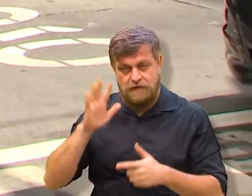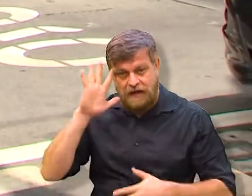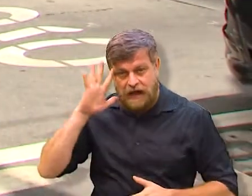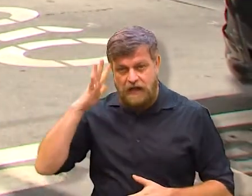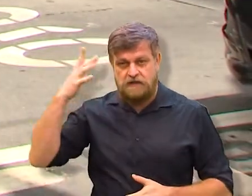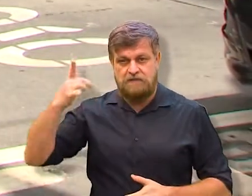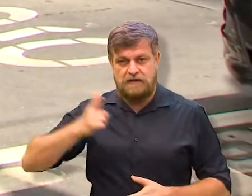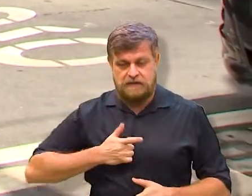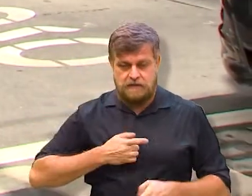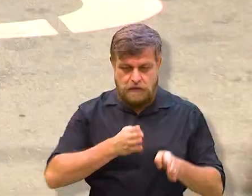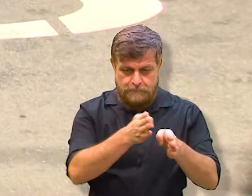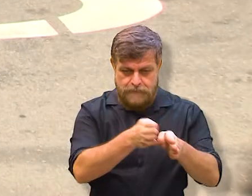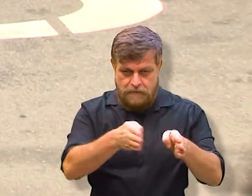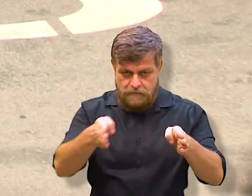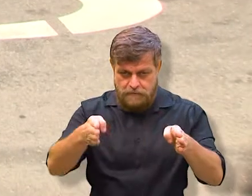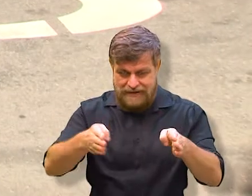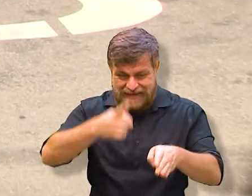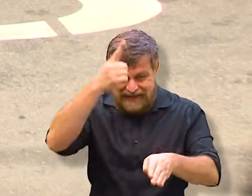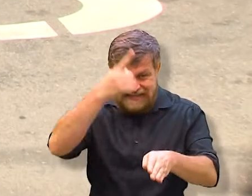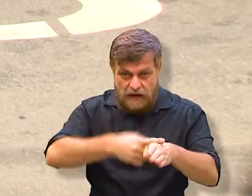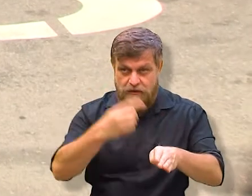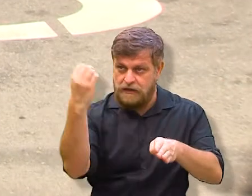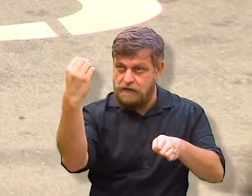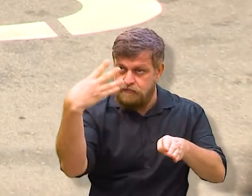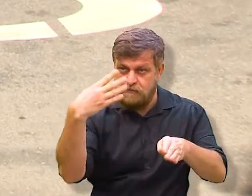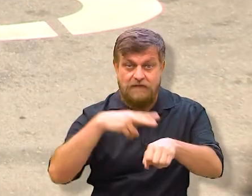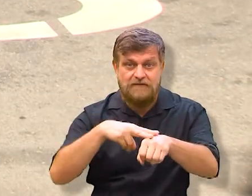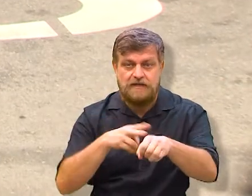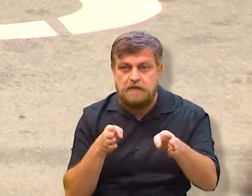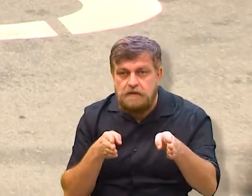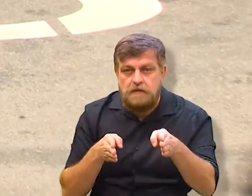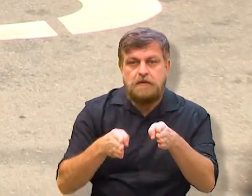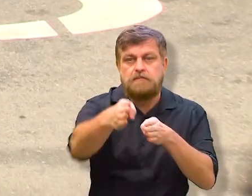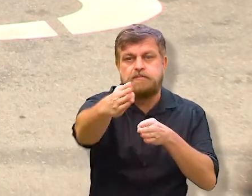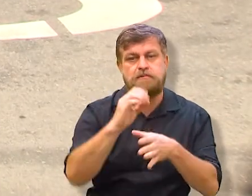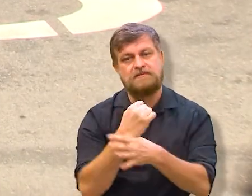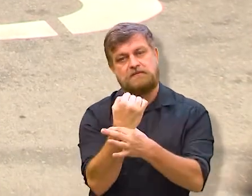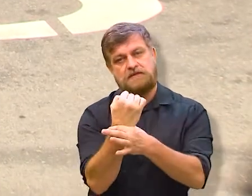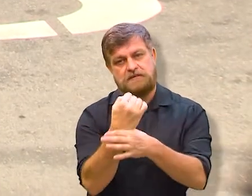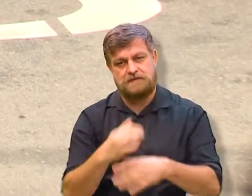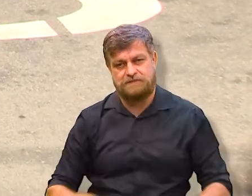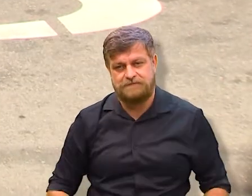resolva essa situação colocando os motociclistas na frente para que eles possam sair na frente ou mais seguro